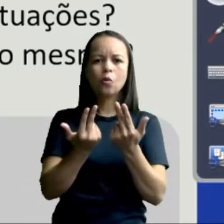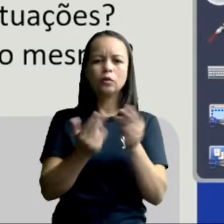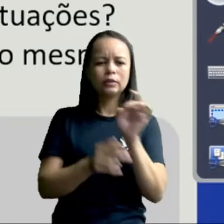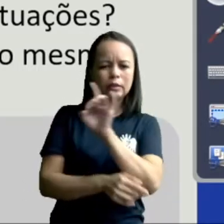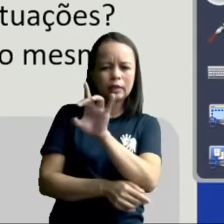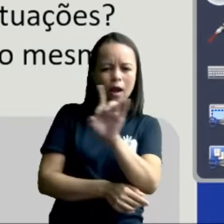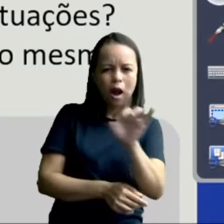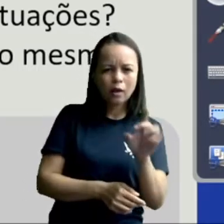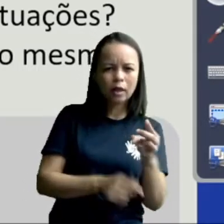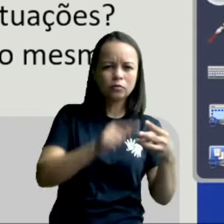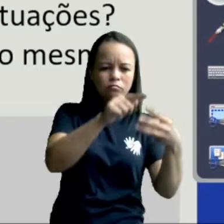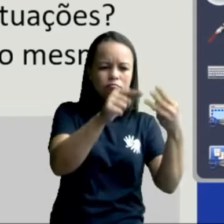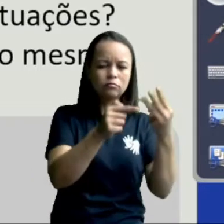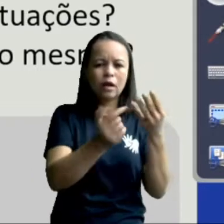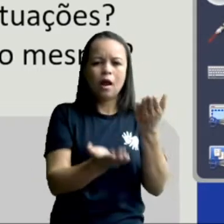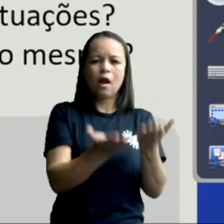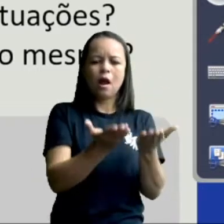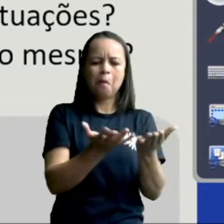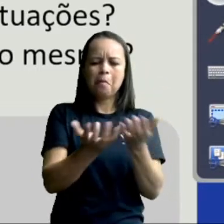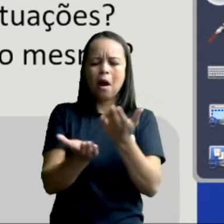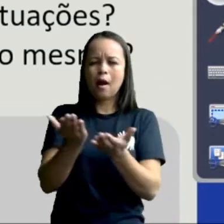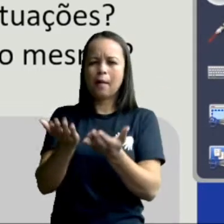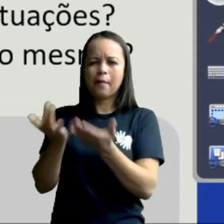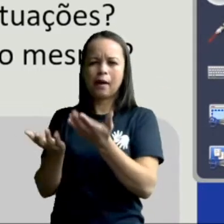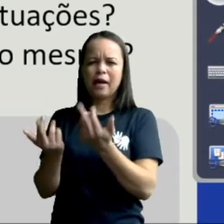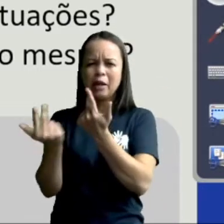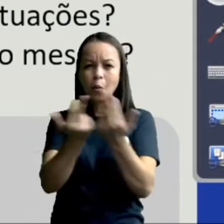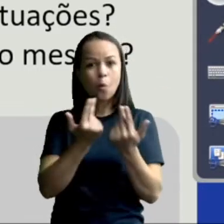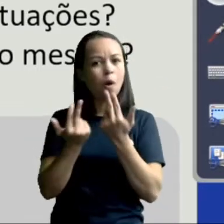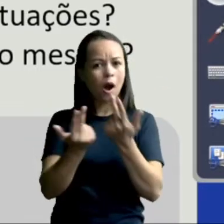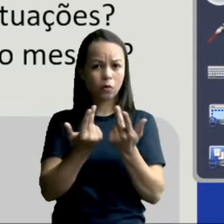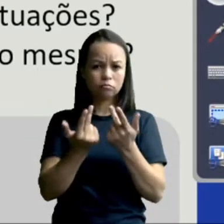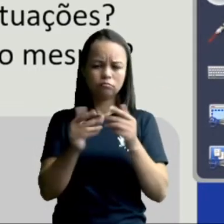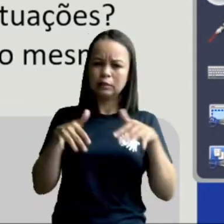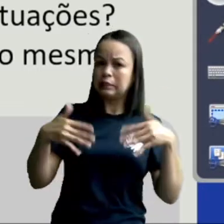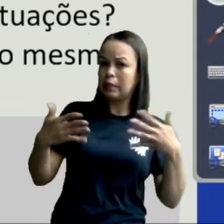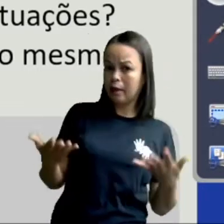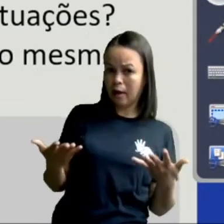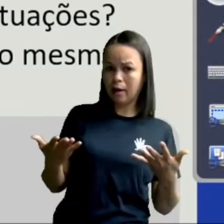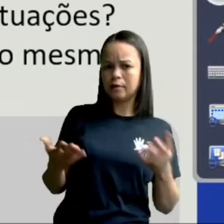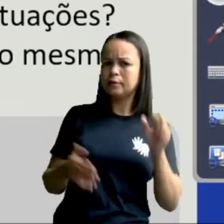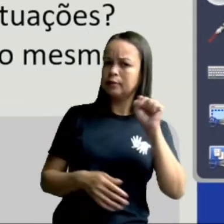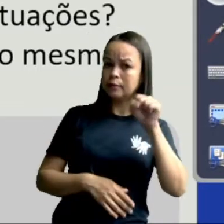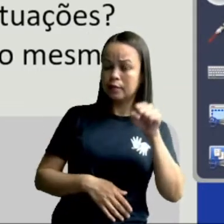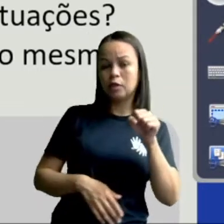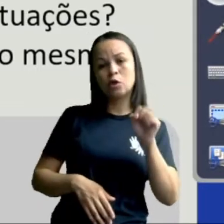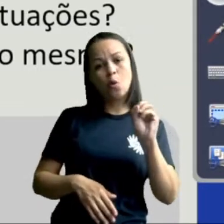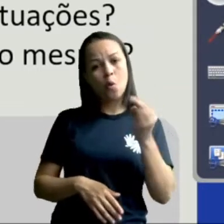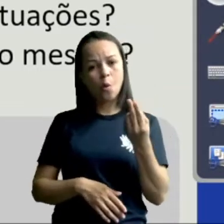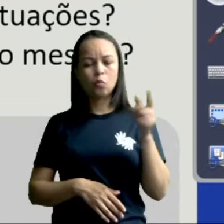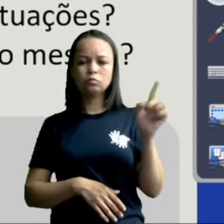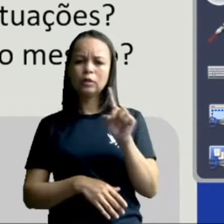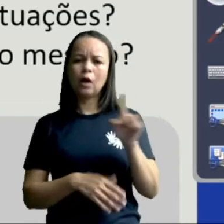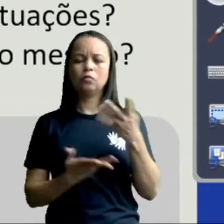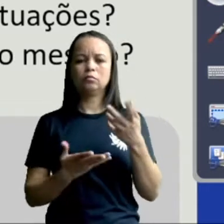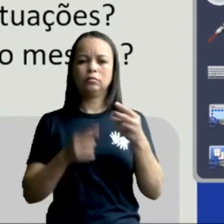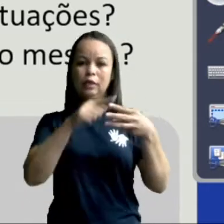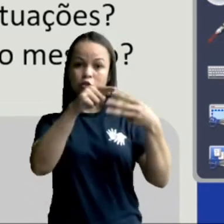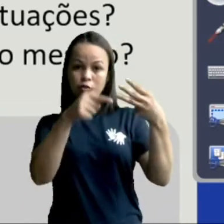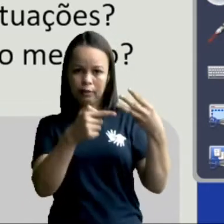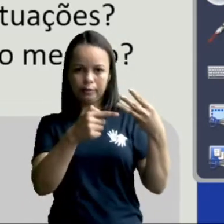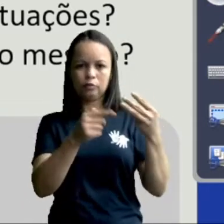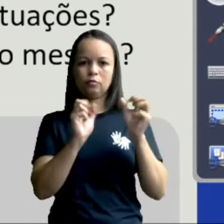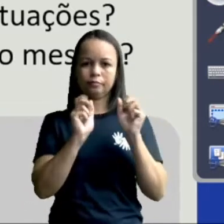De cada balança, será que o peso que está em cada um dos pratos é o mesmo ou não, nas 3 situações,